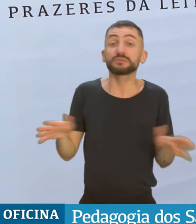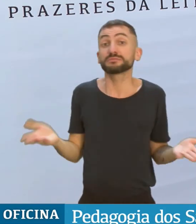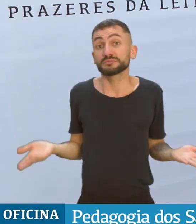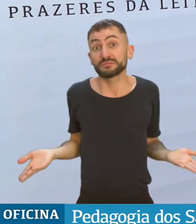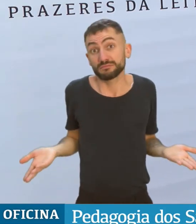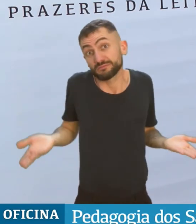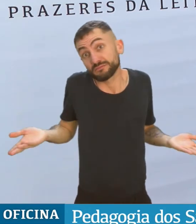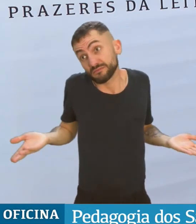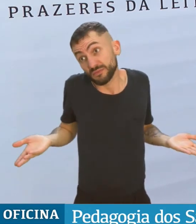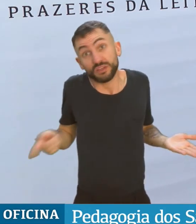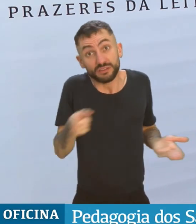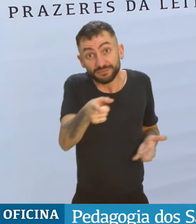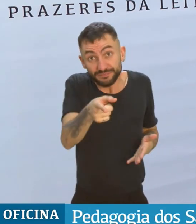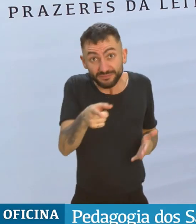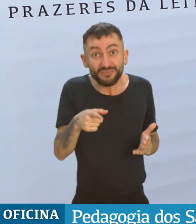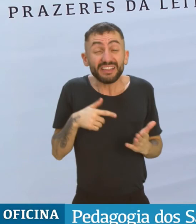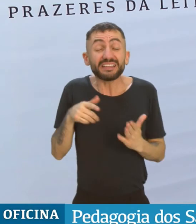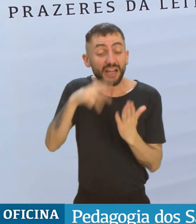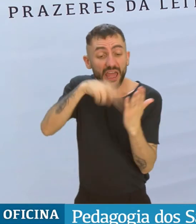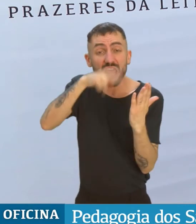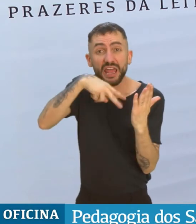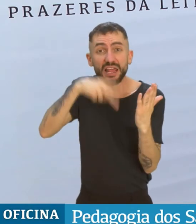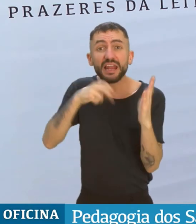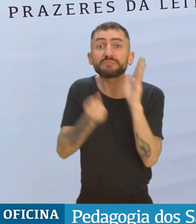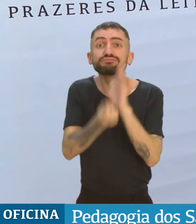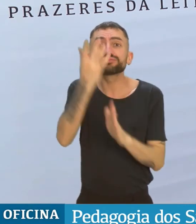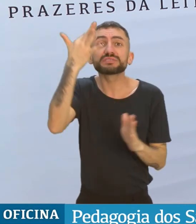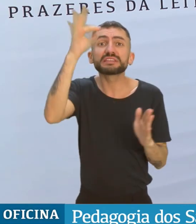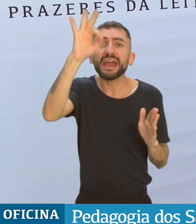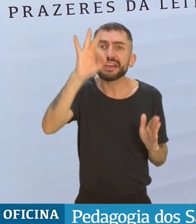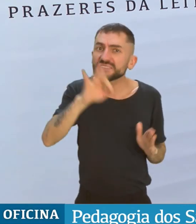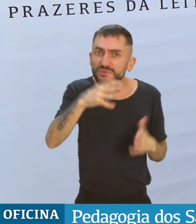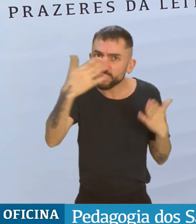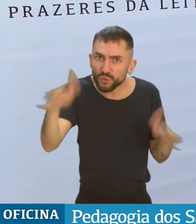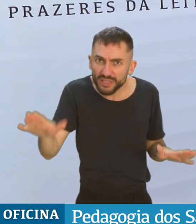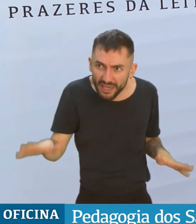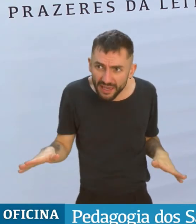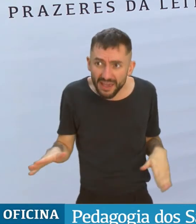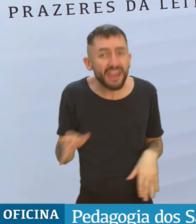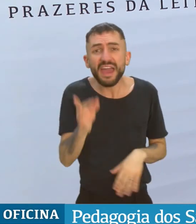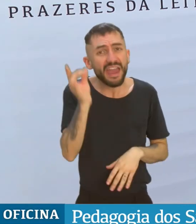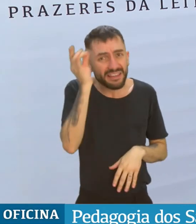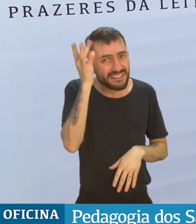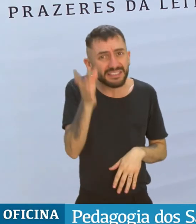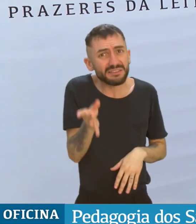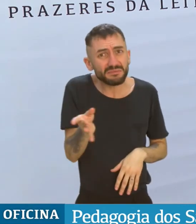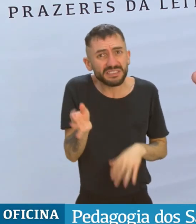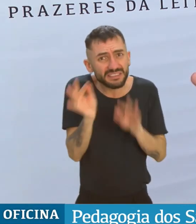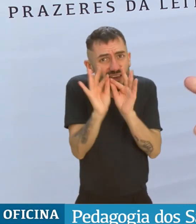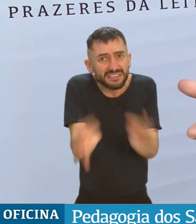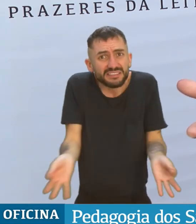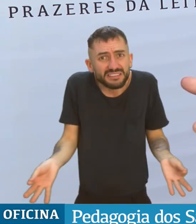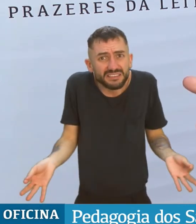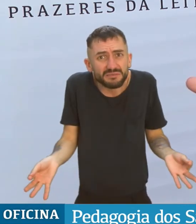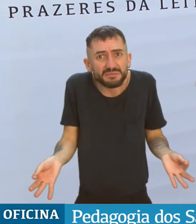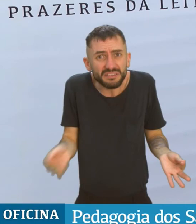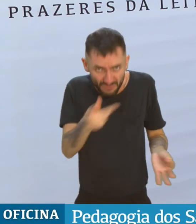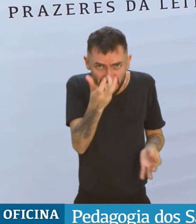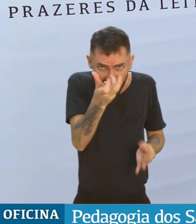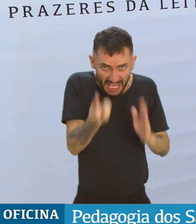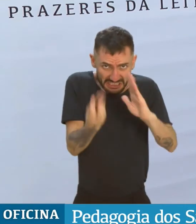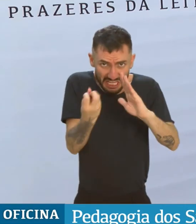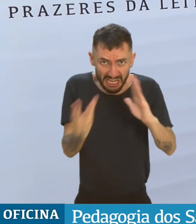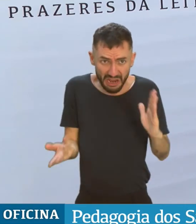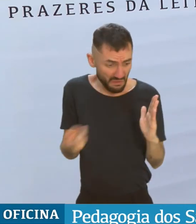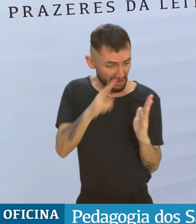se você não quer passar por esse teste dos 10, que nem é o teste dos se vira nos 30, não é o teste dos 10. Então você não está predisposto para o